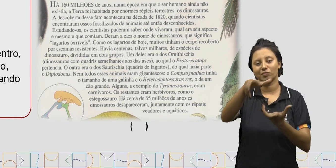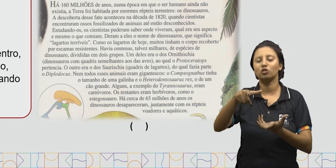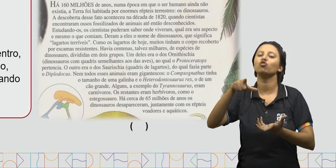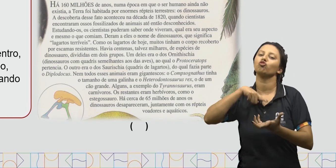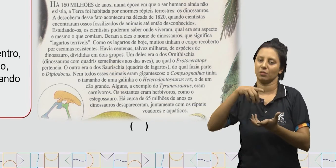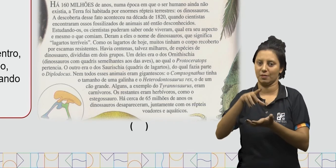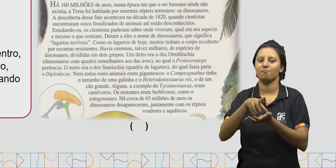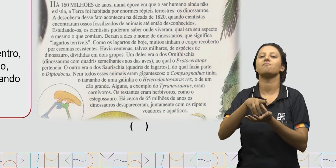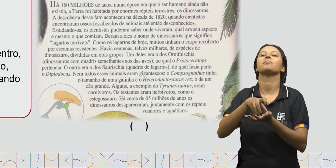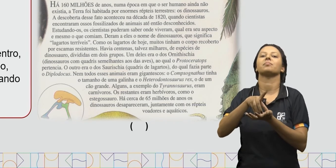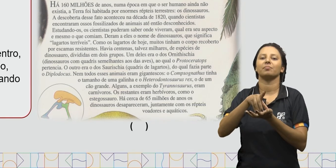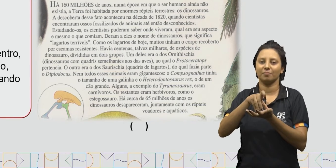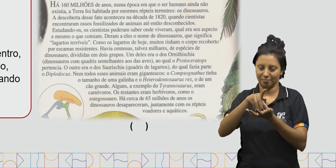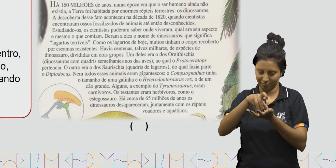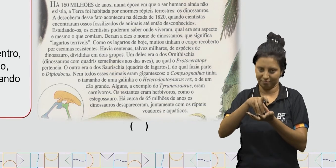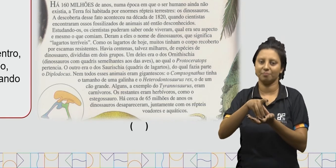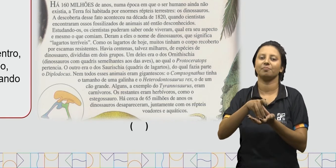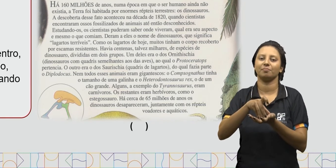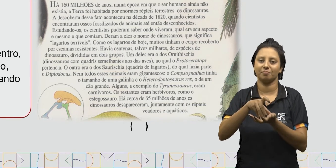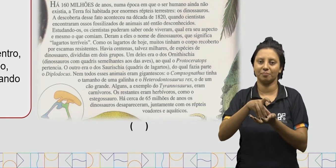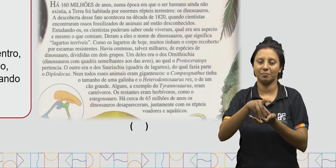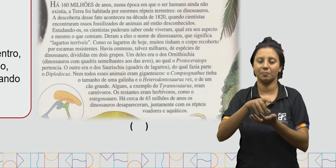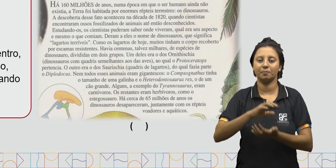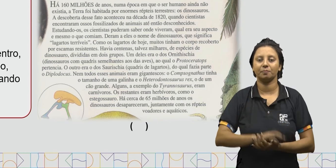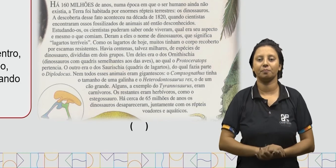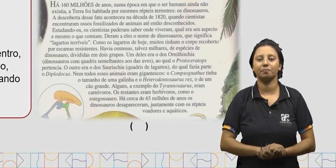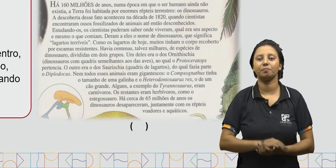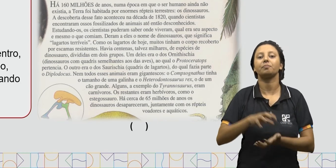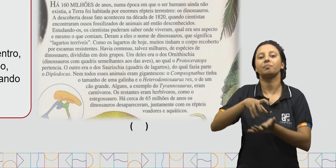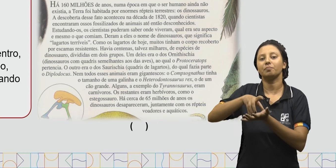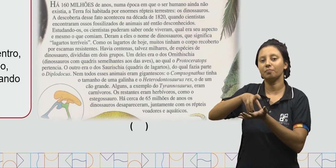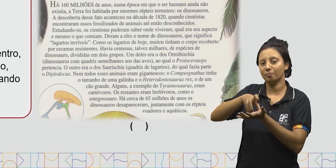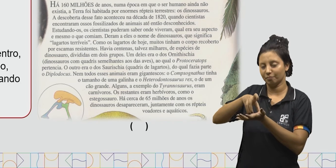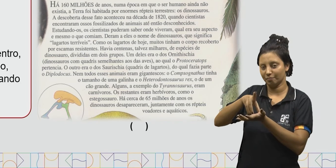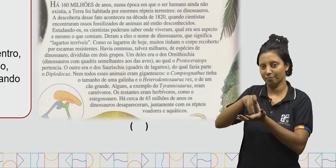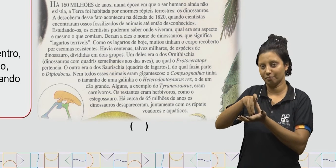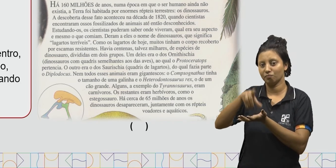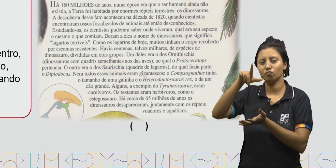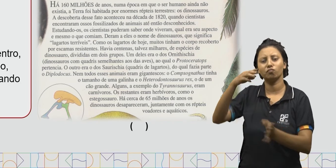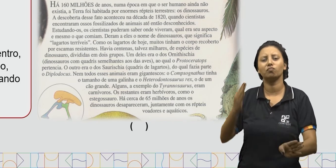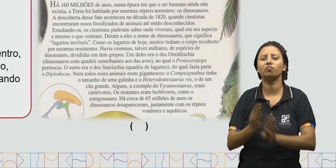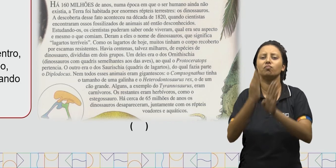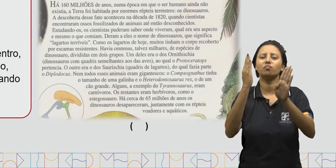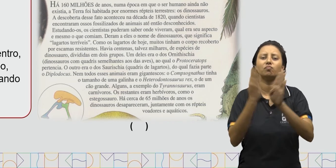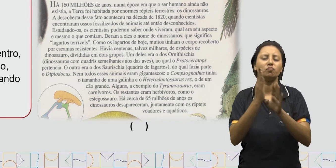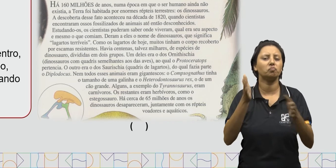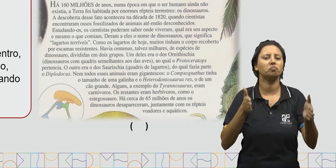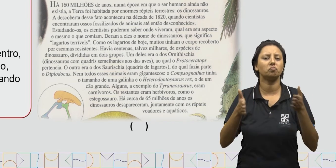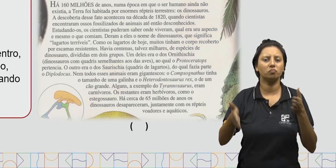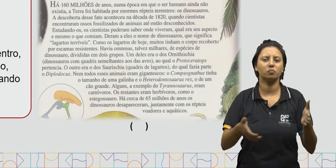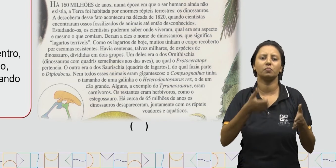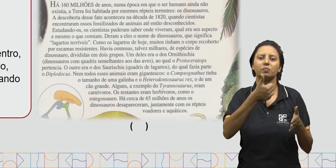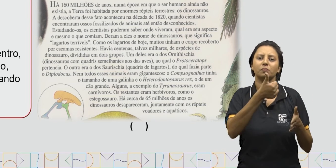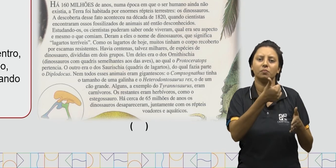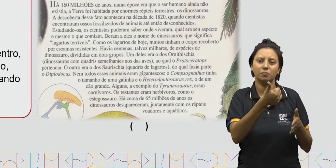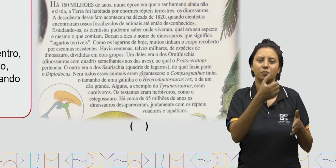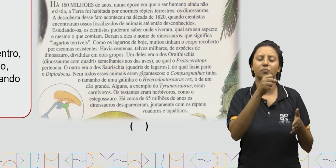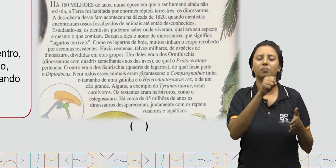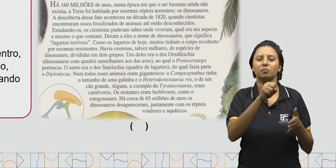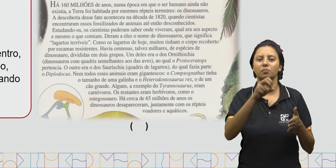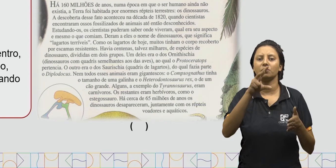por enormes répteis terrestres. Os dinossauros. A descoberta desse fato aconteceu na década